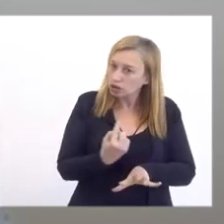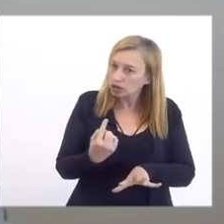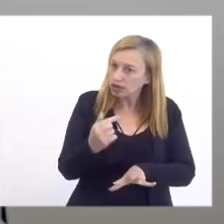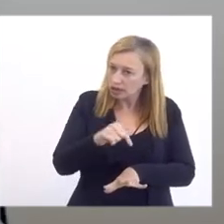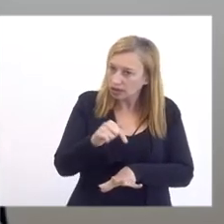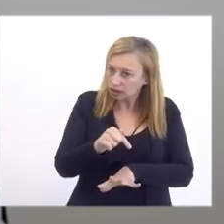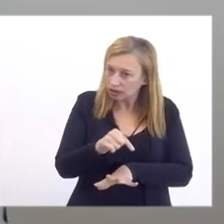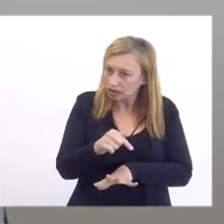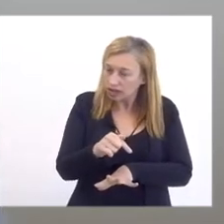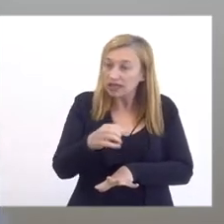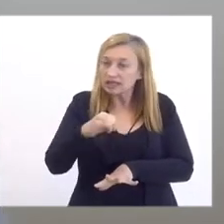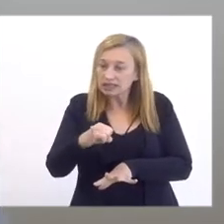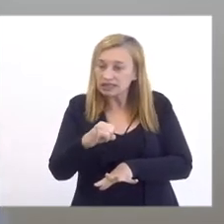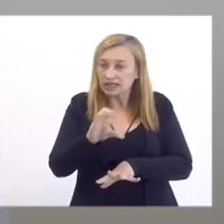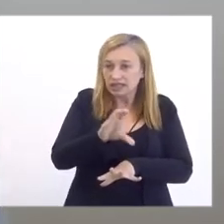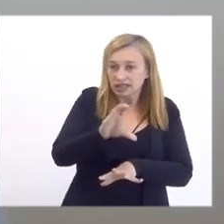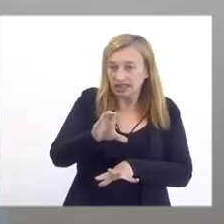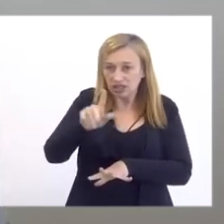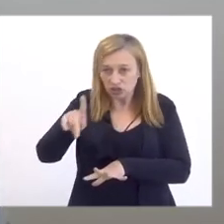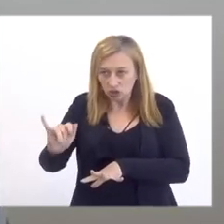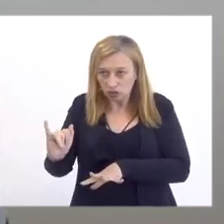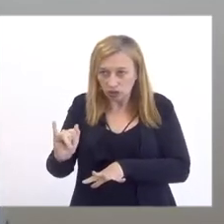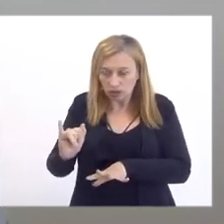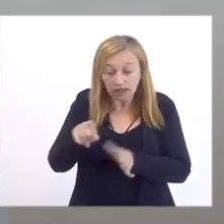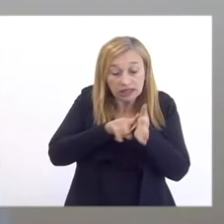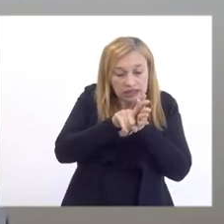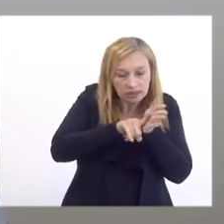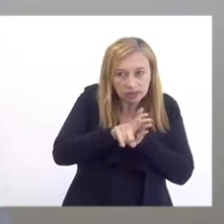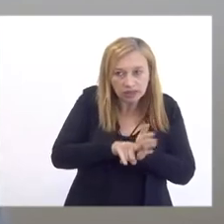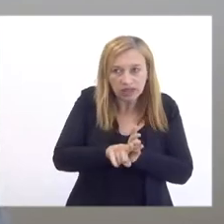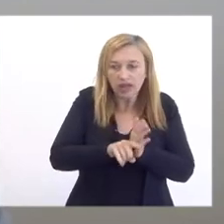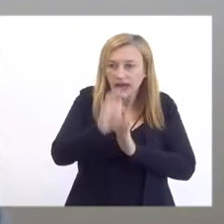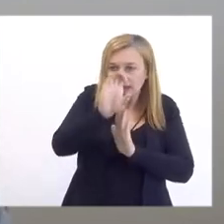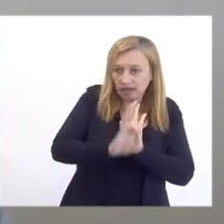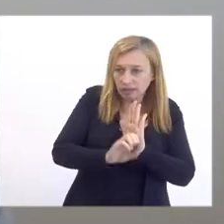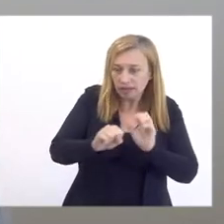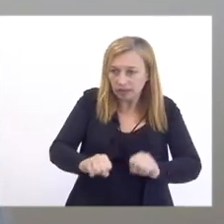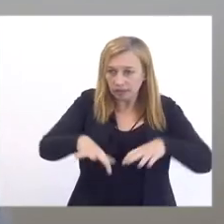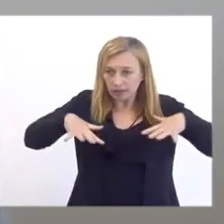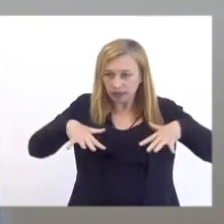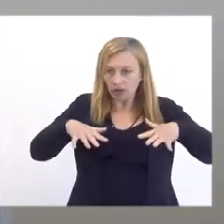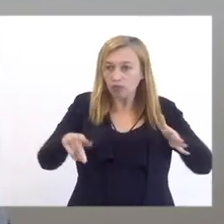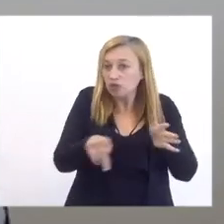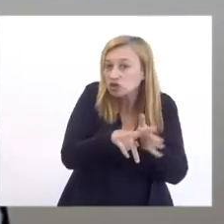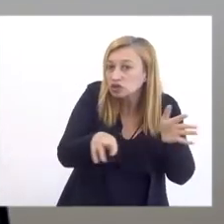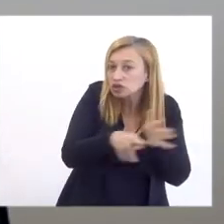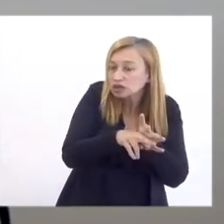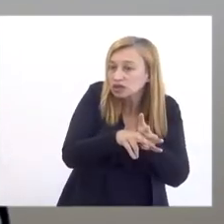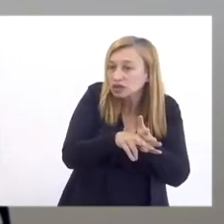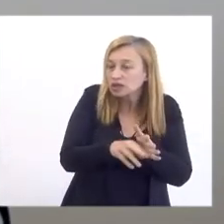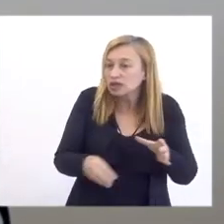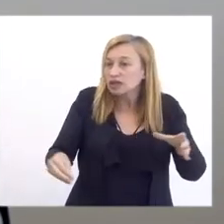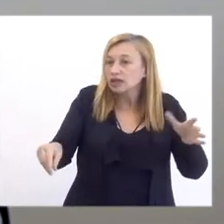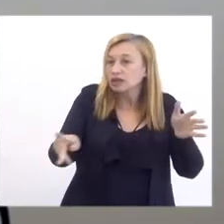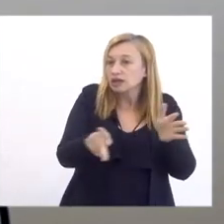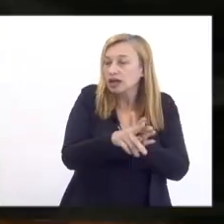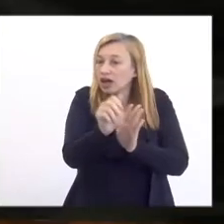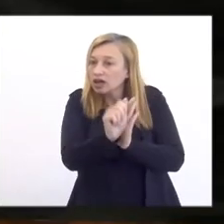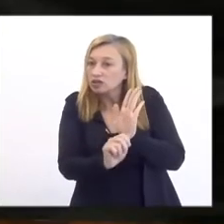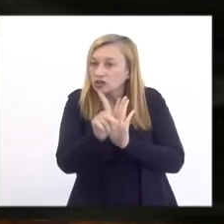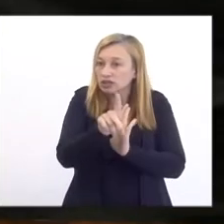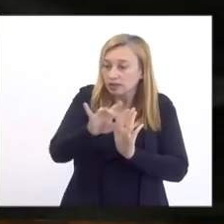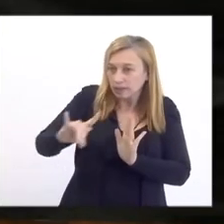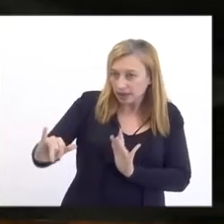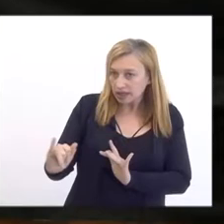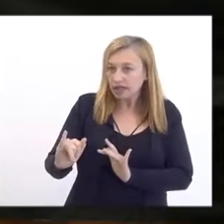aqui é se cabe a CCJ examinar as emendas de plenário a um projeto de resolução que é um relatório de CPI, é isso? Isso e a questão